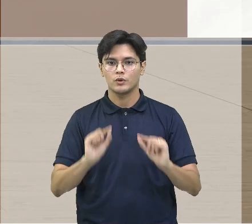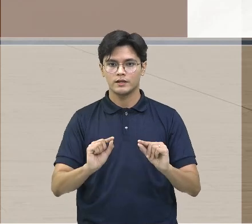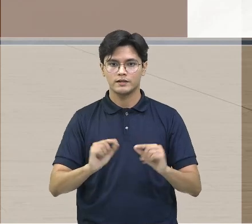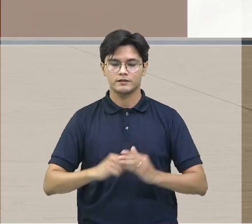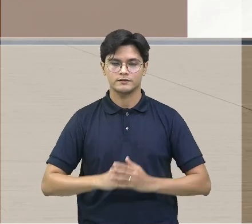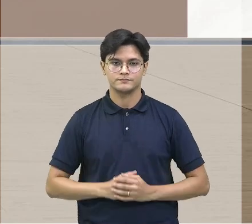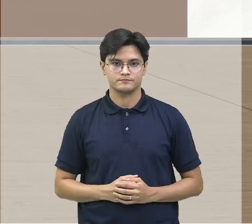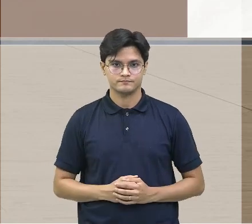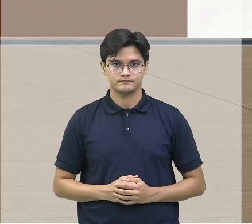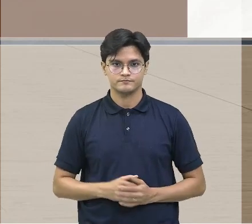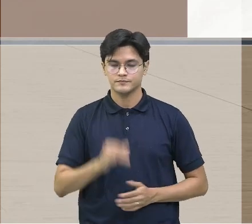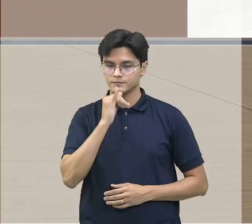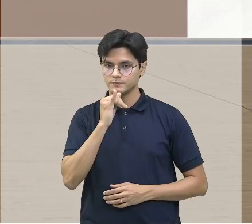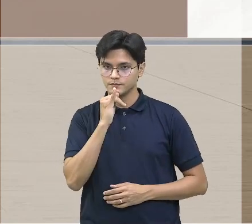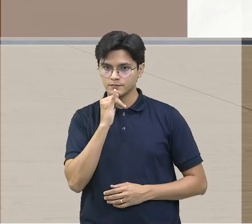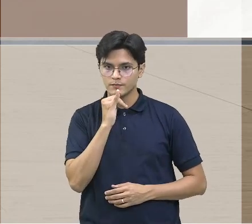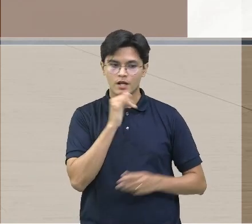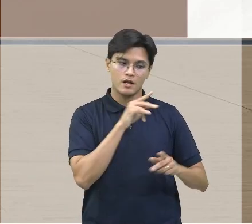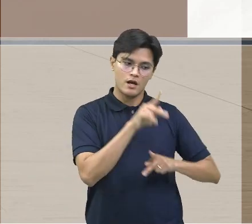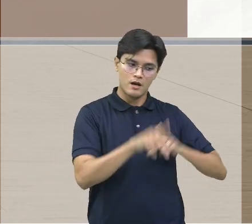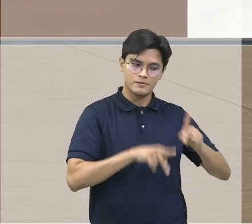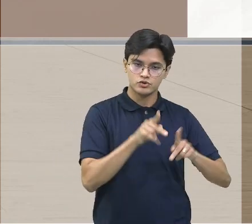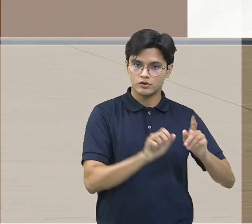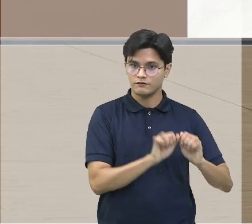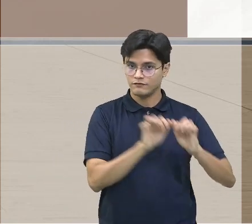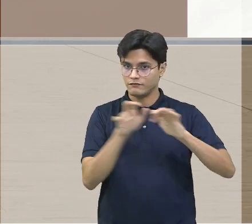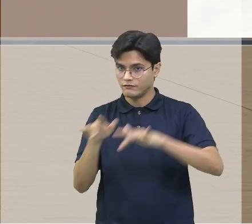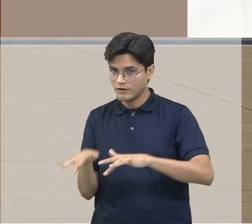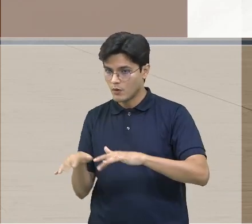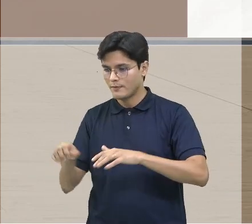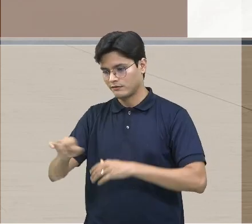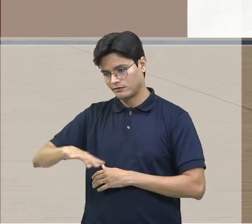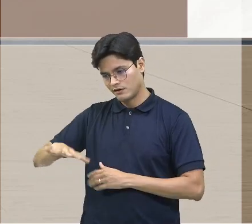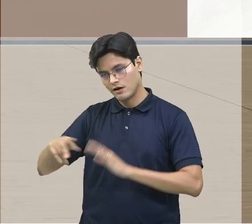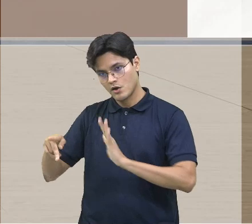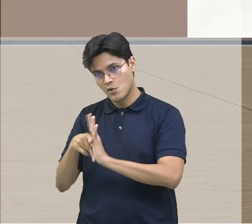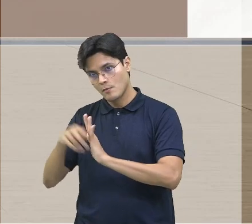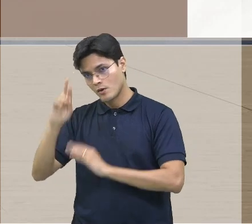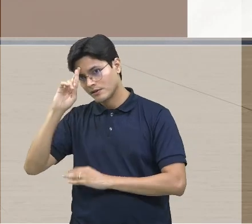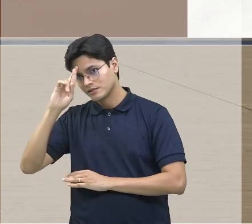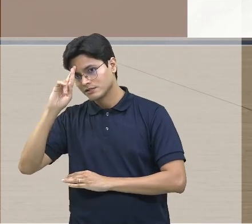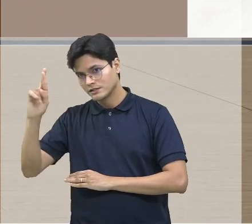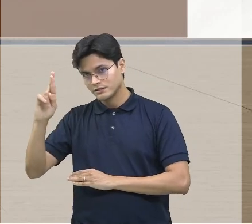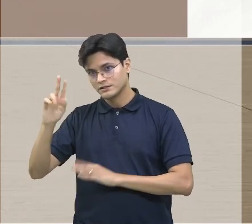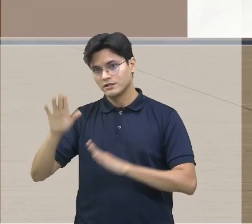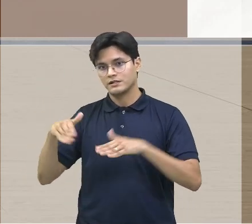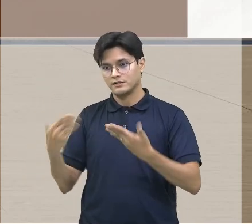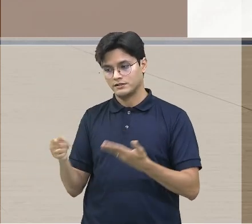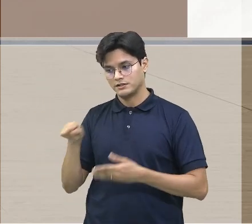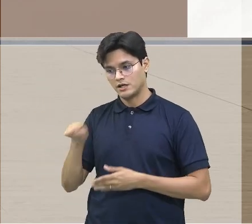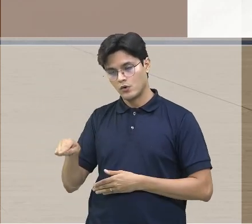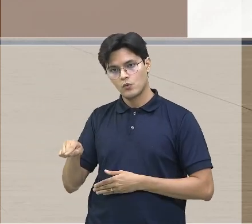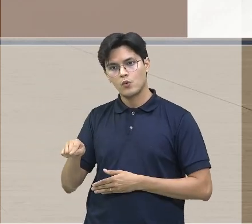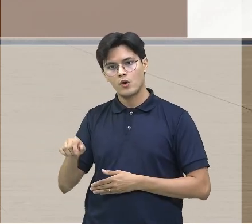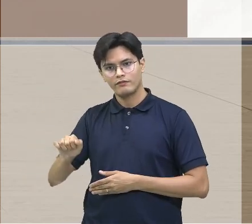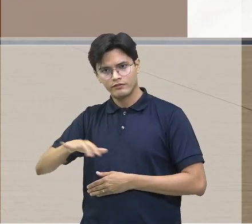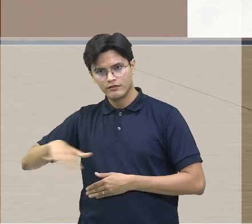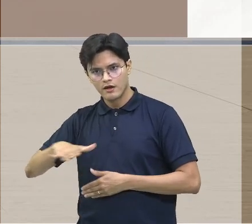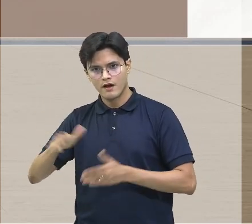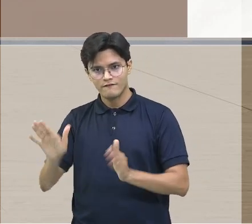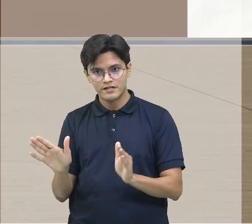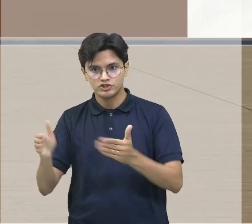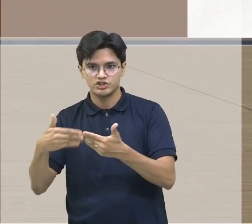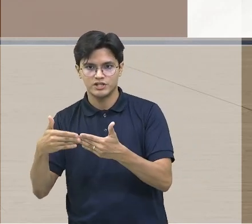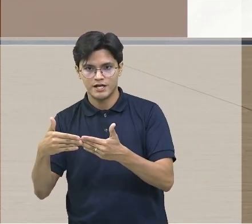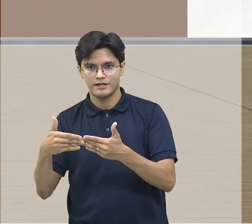nas terras de um senhor, aquela terra ali, ó, ela passa a ser inviolável, elas são fechadas e cada